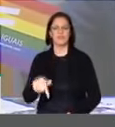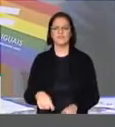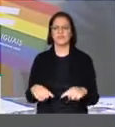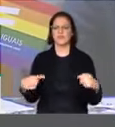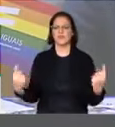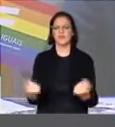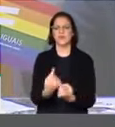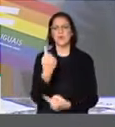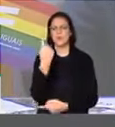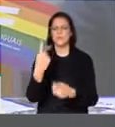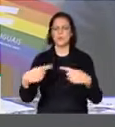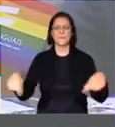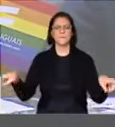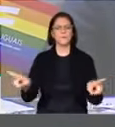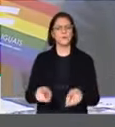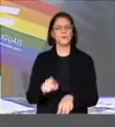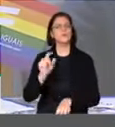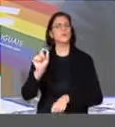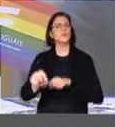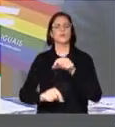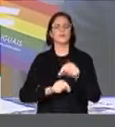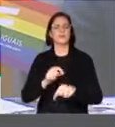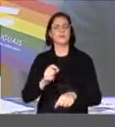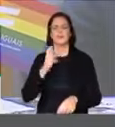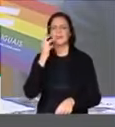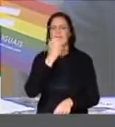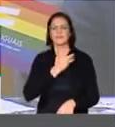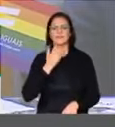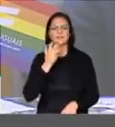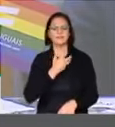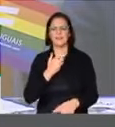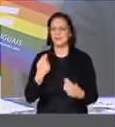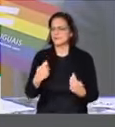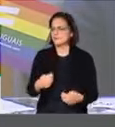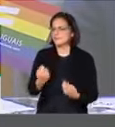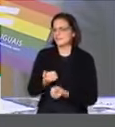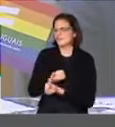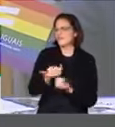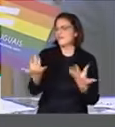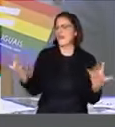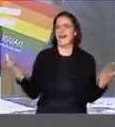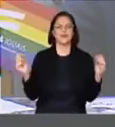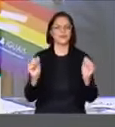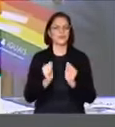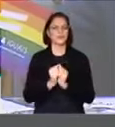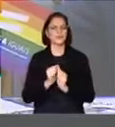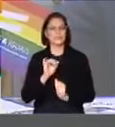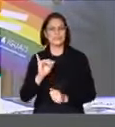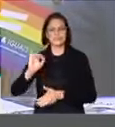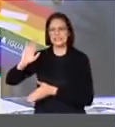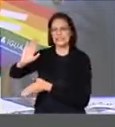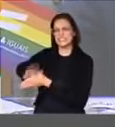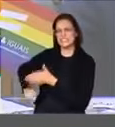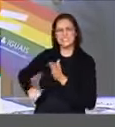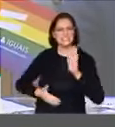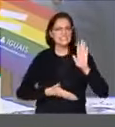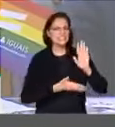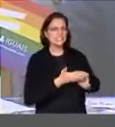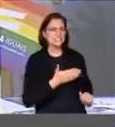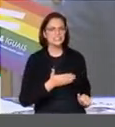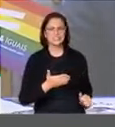música que só pode ser cantada com várias as vozes. Porque se a gente nega a nossa